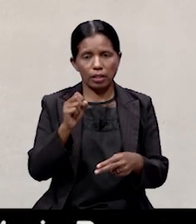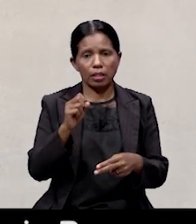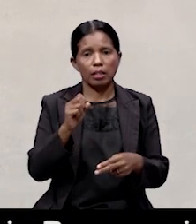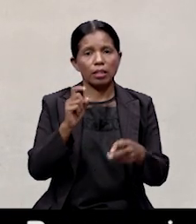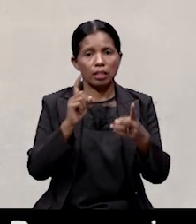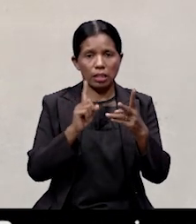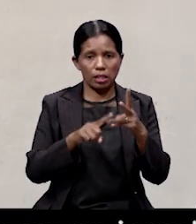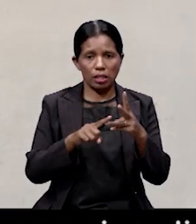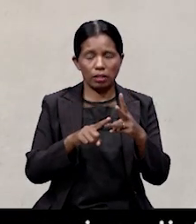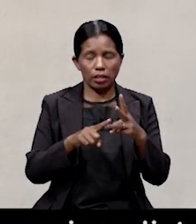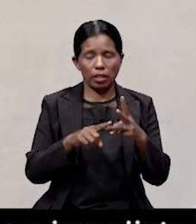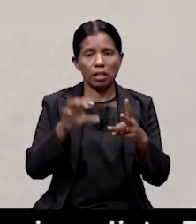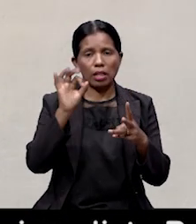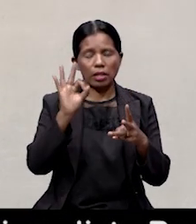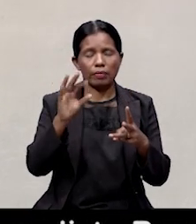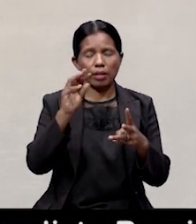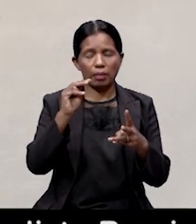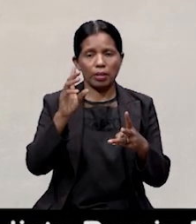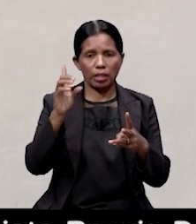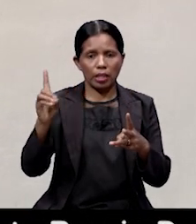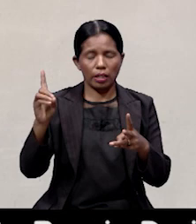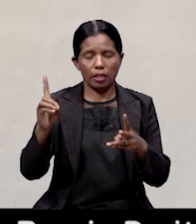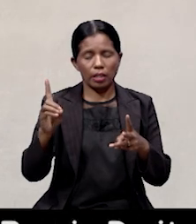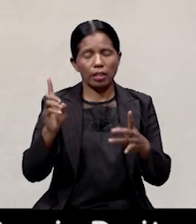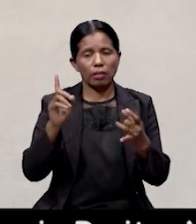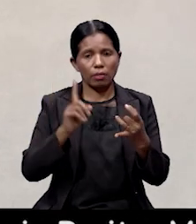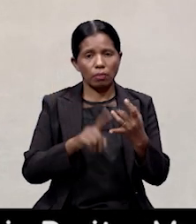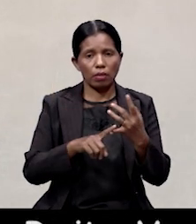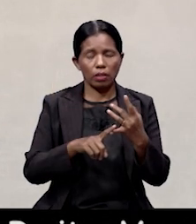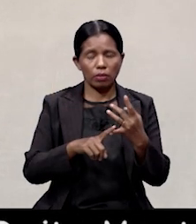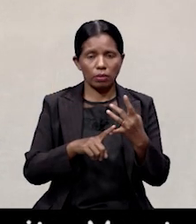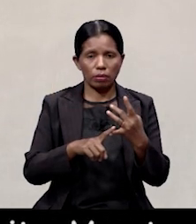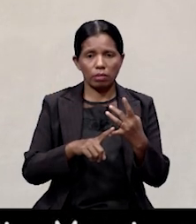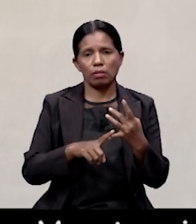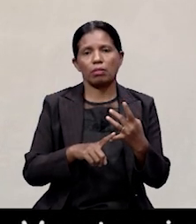terceiro FMD quarto